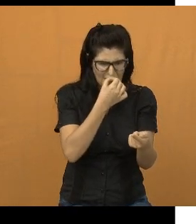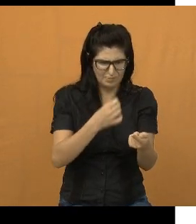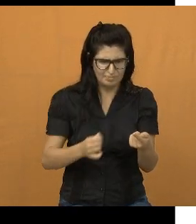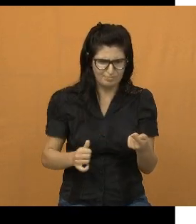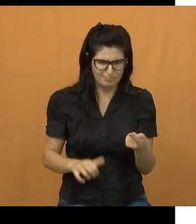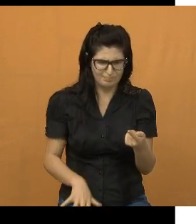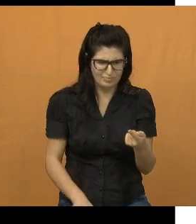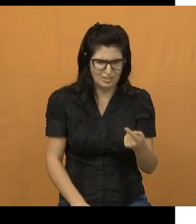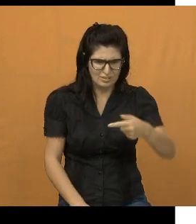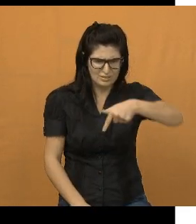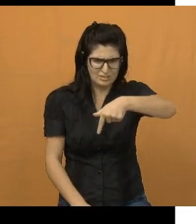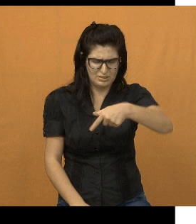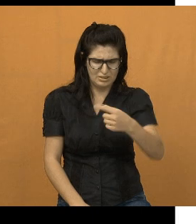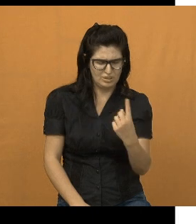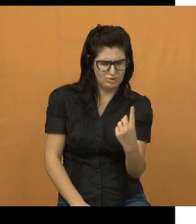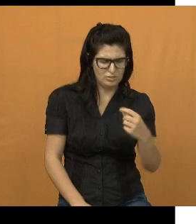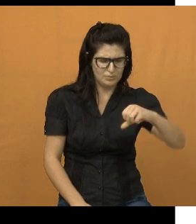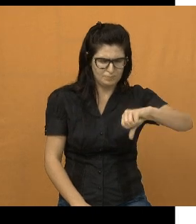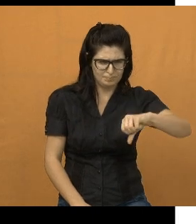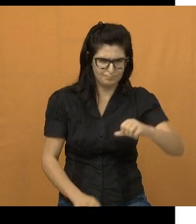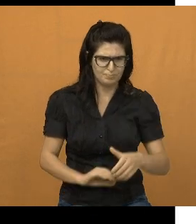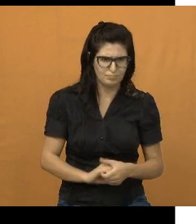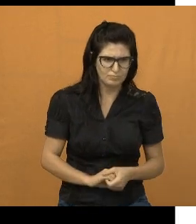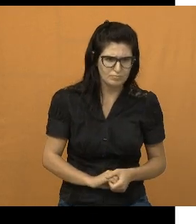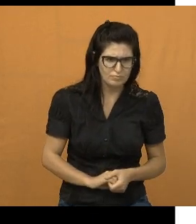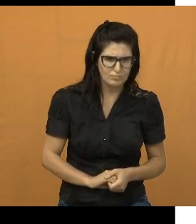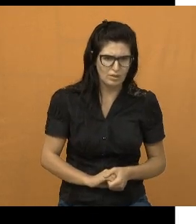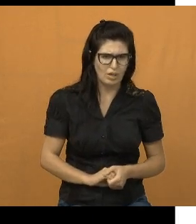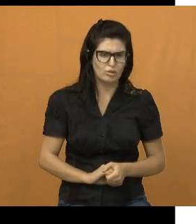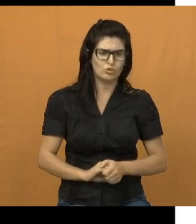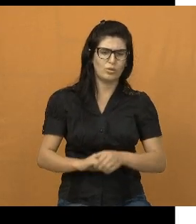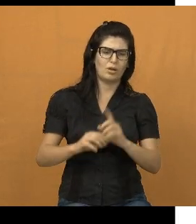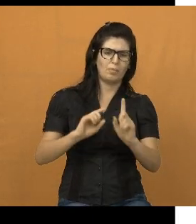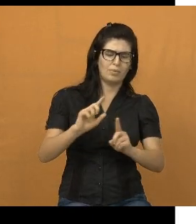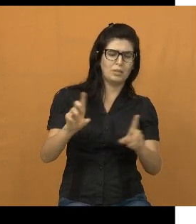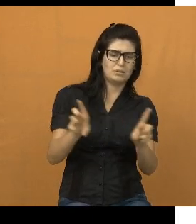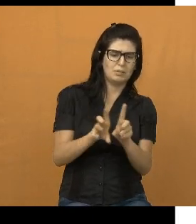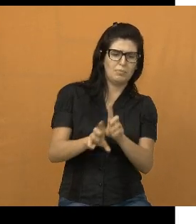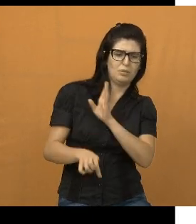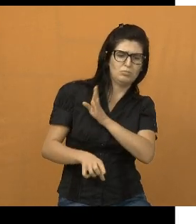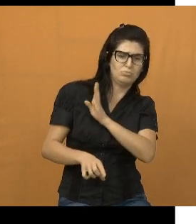com 541 exames. Então, ao longo de